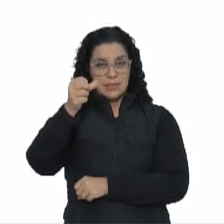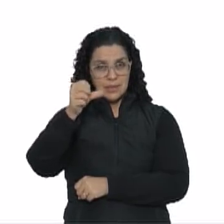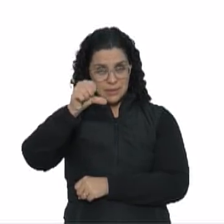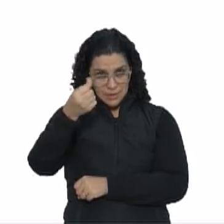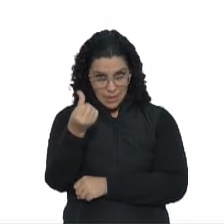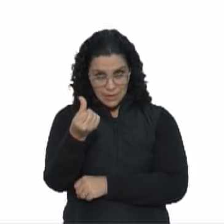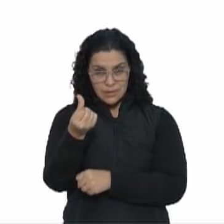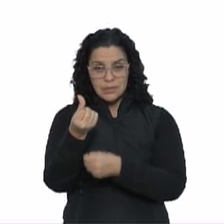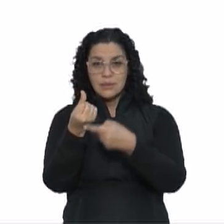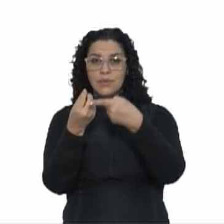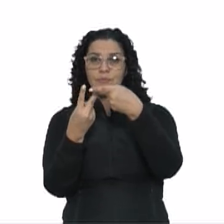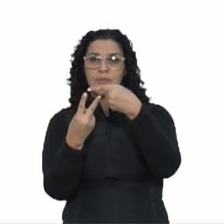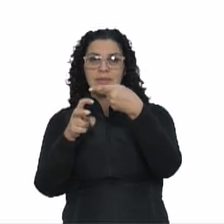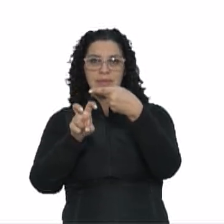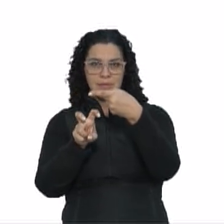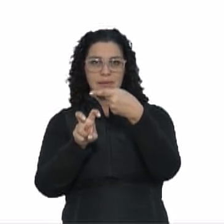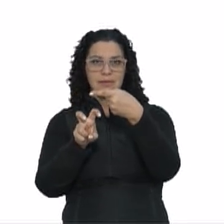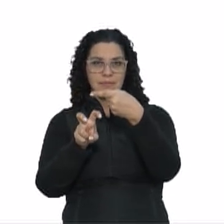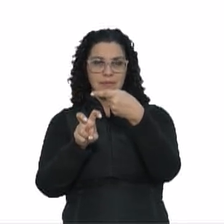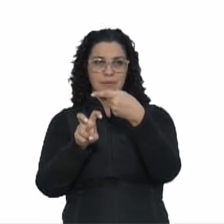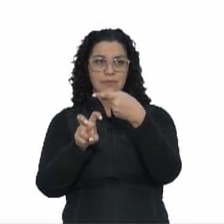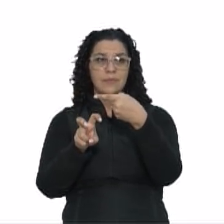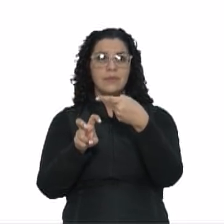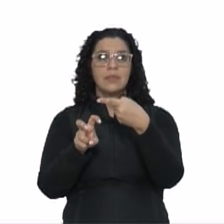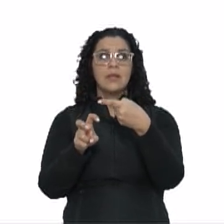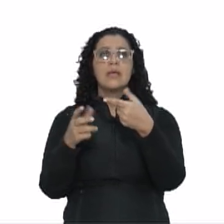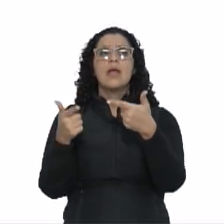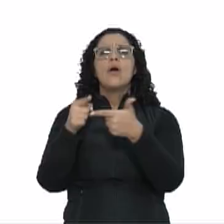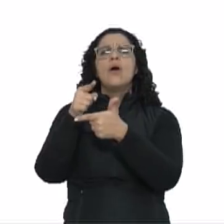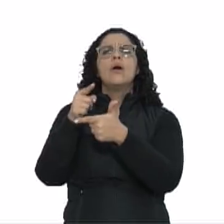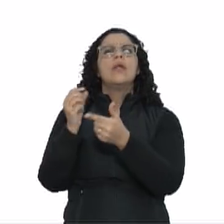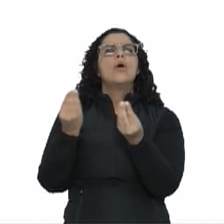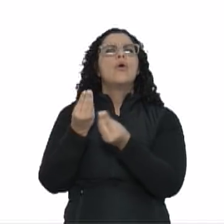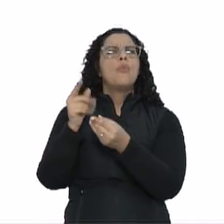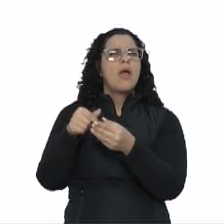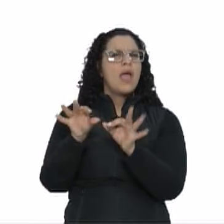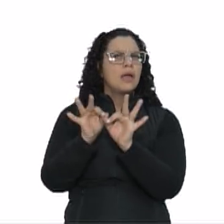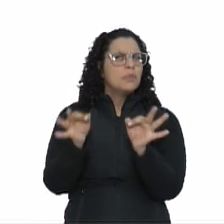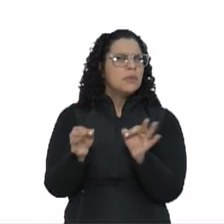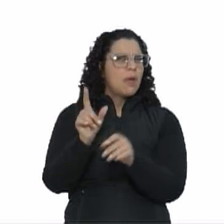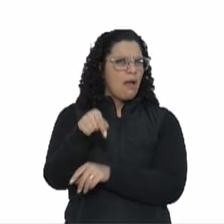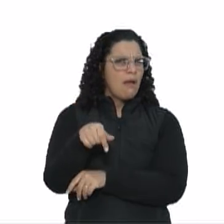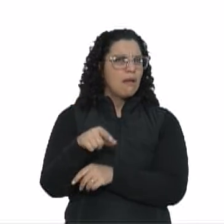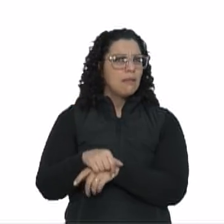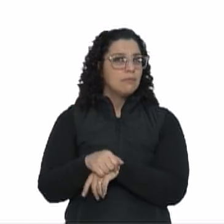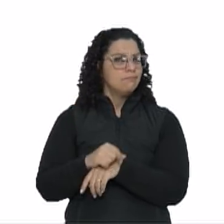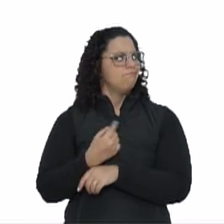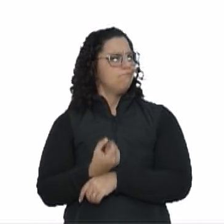1956, 25 avos. E essa fração, ela já é a irredutível?